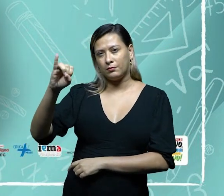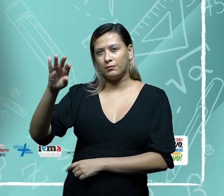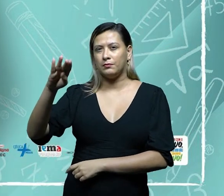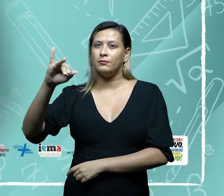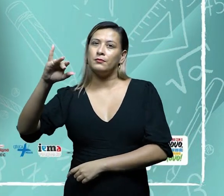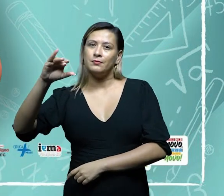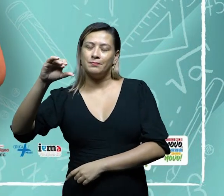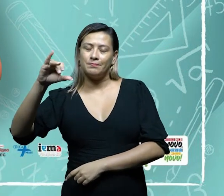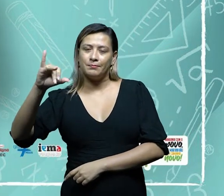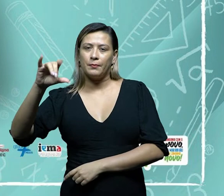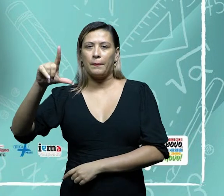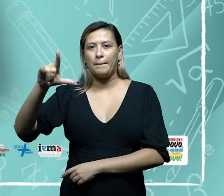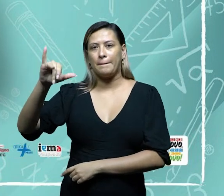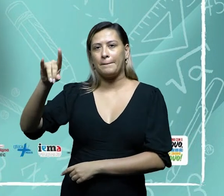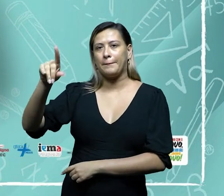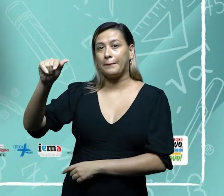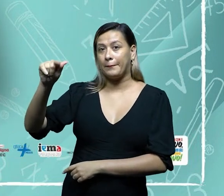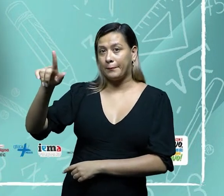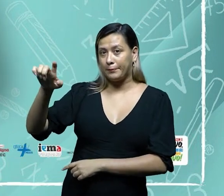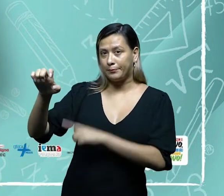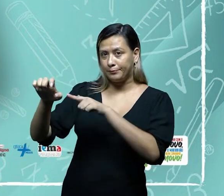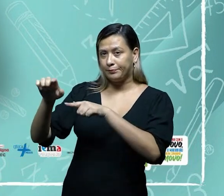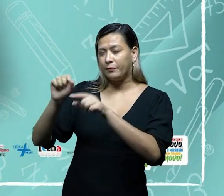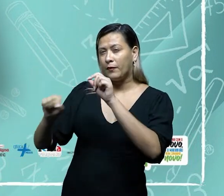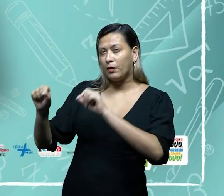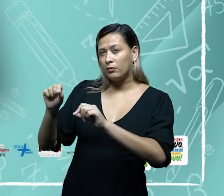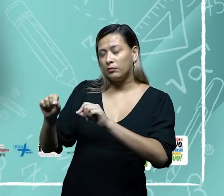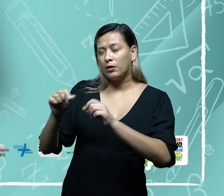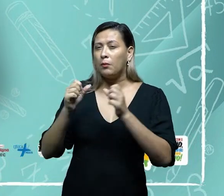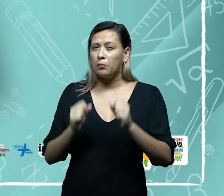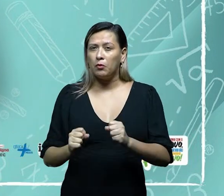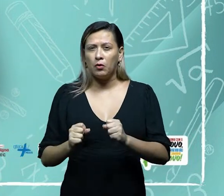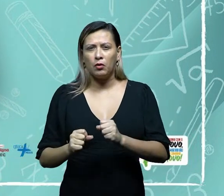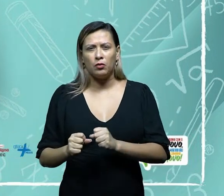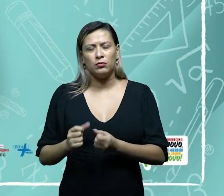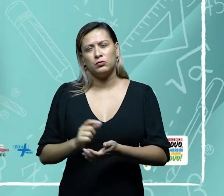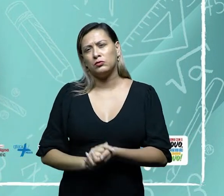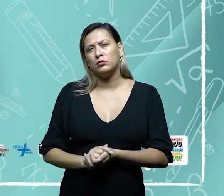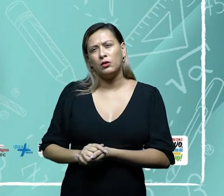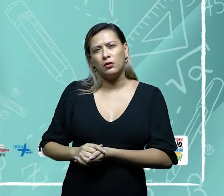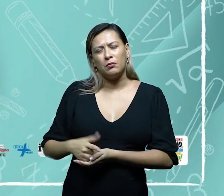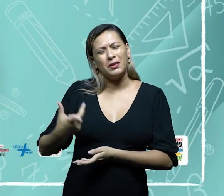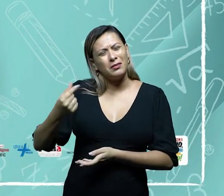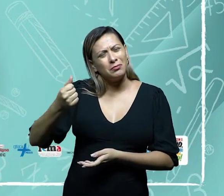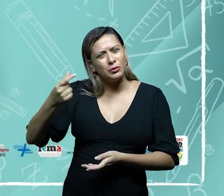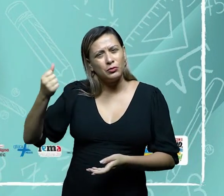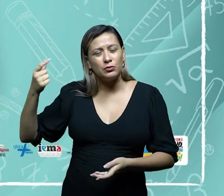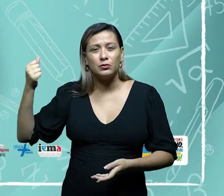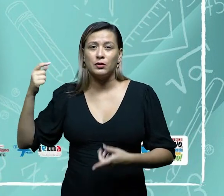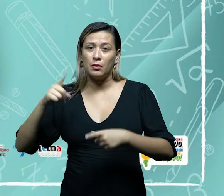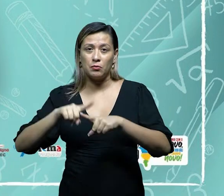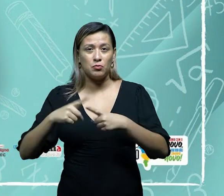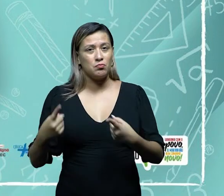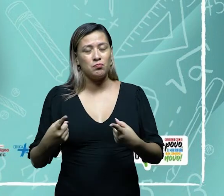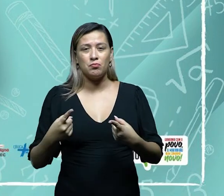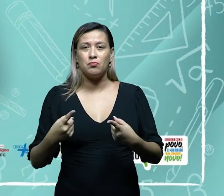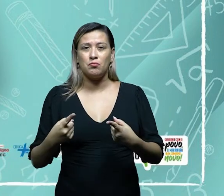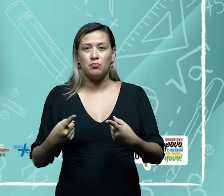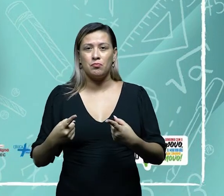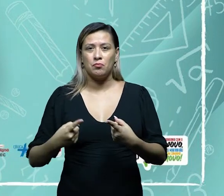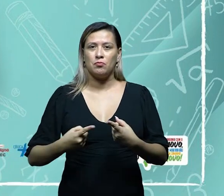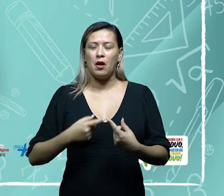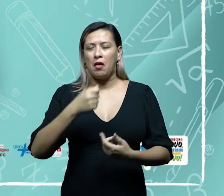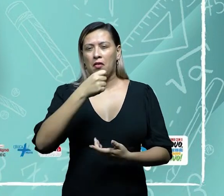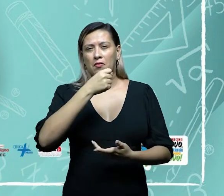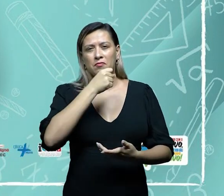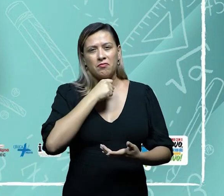eu digo que os direitos humanos, passe o tempo que passar, eles não prescrevem. É de fato isso, né? Professor,